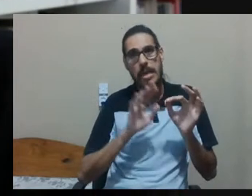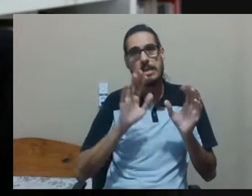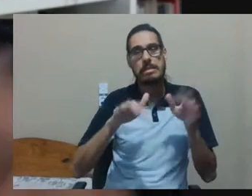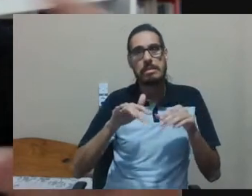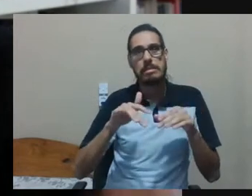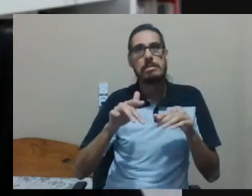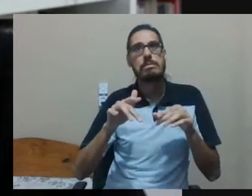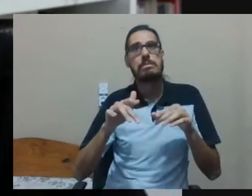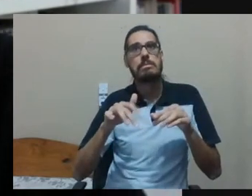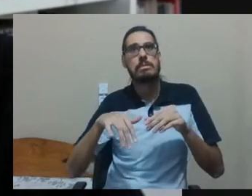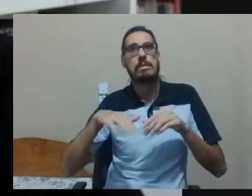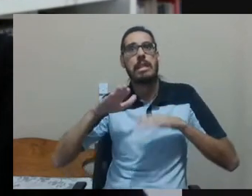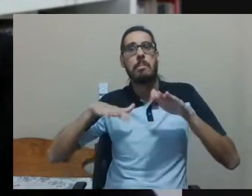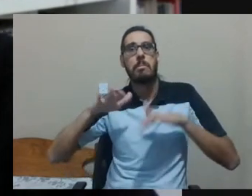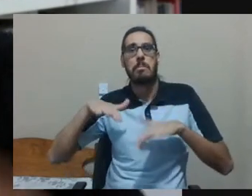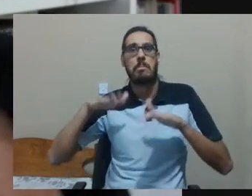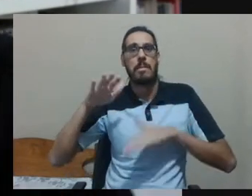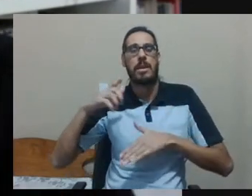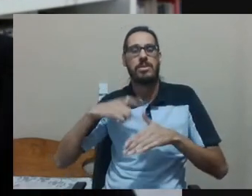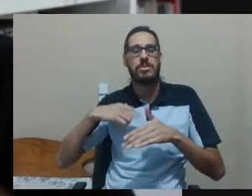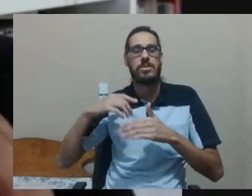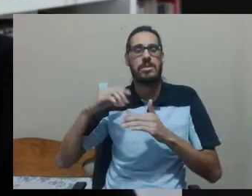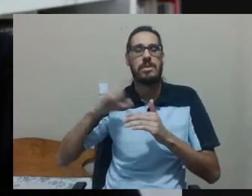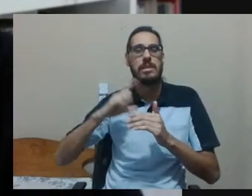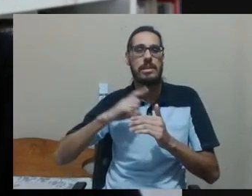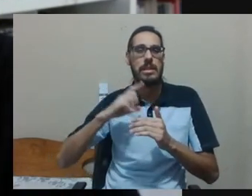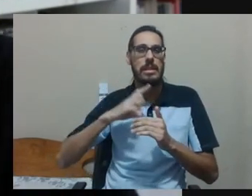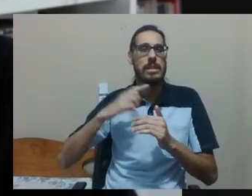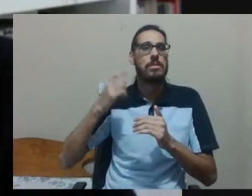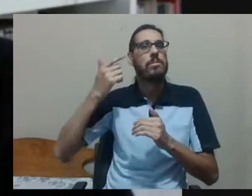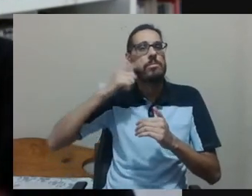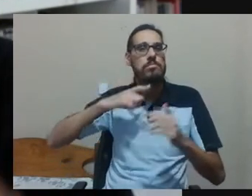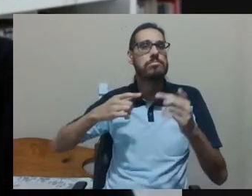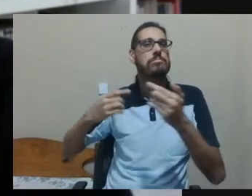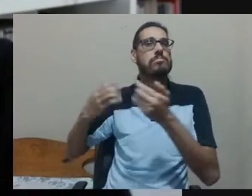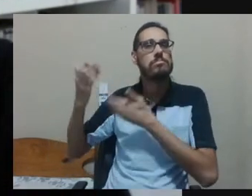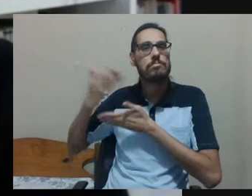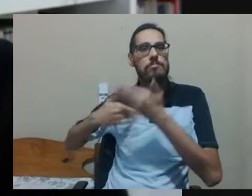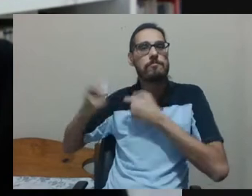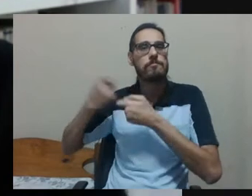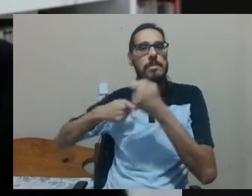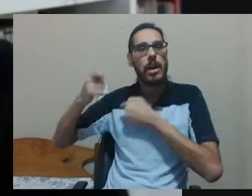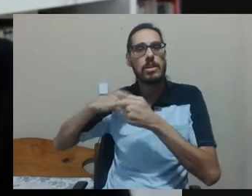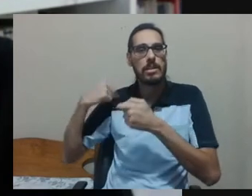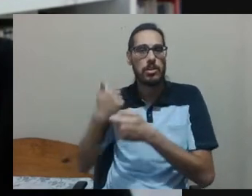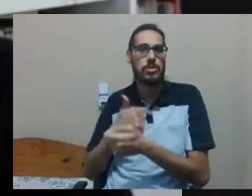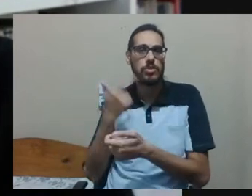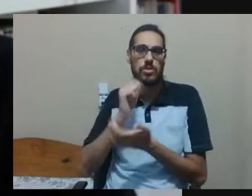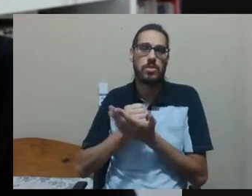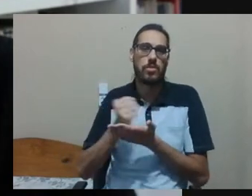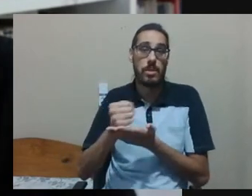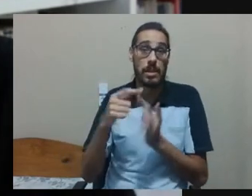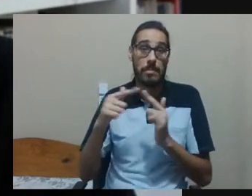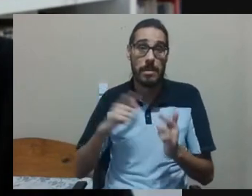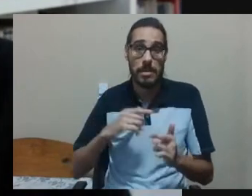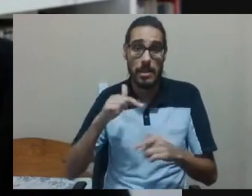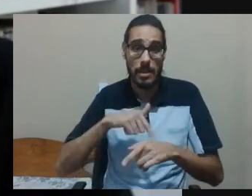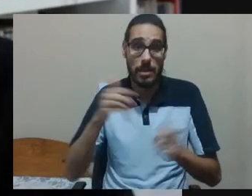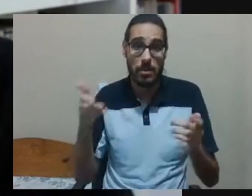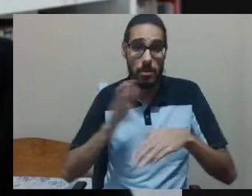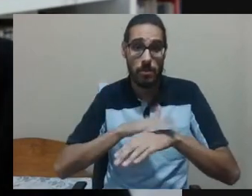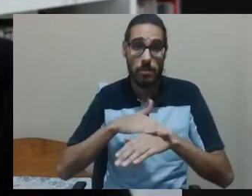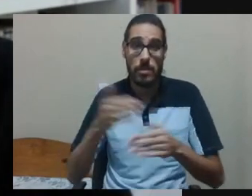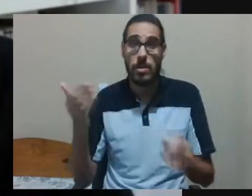de uma articulação maior para que possamos contratar novos técnicos. Agora, nós temos uma situação emergencial, né, dos